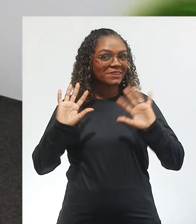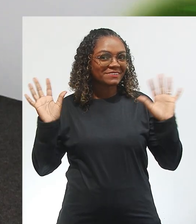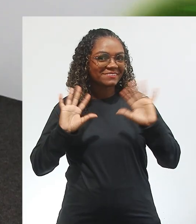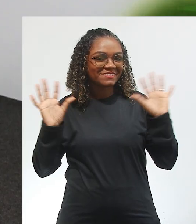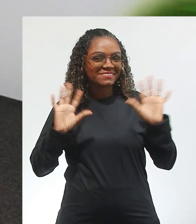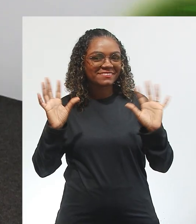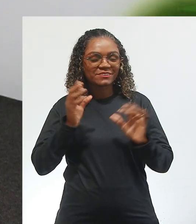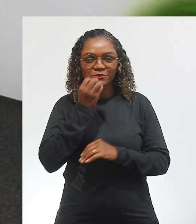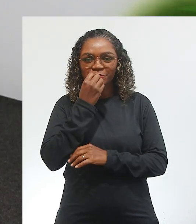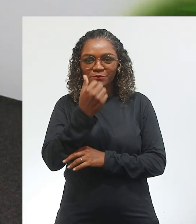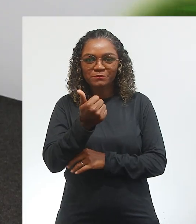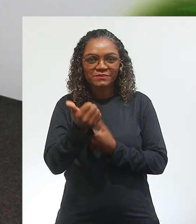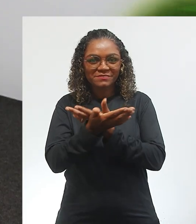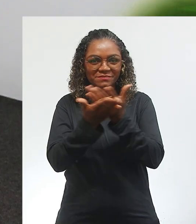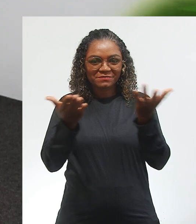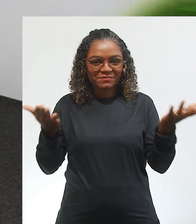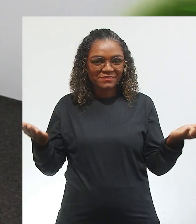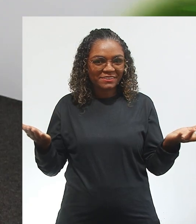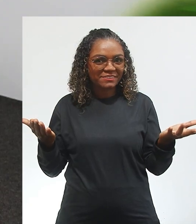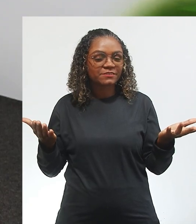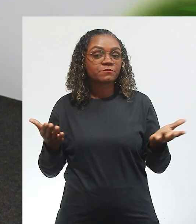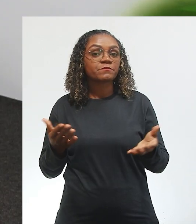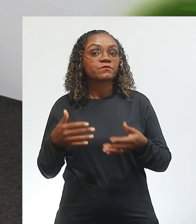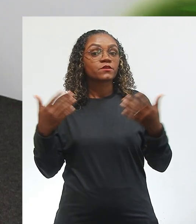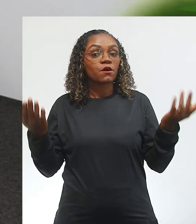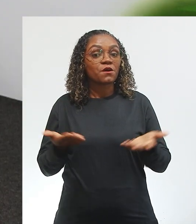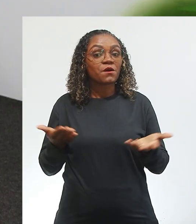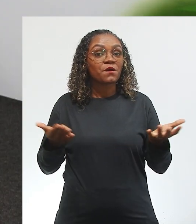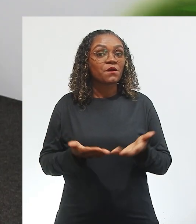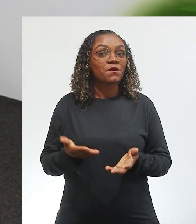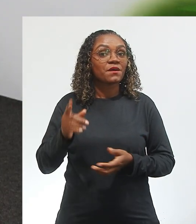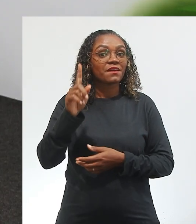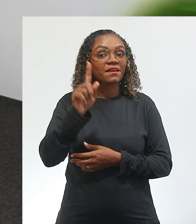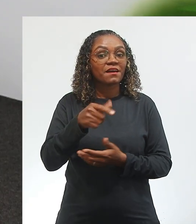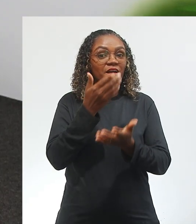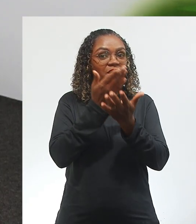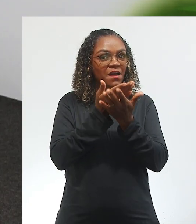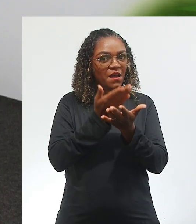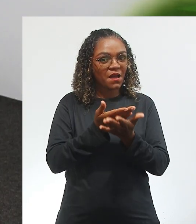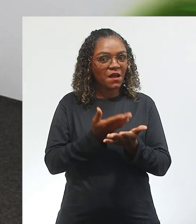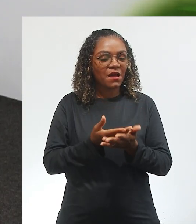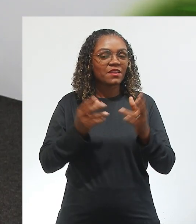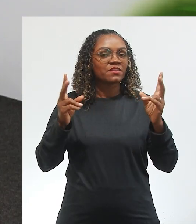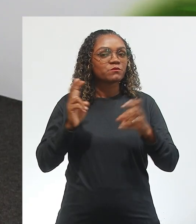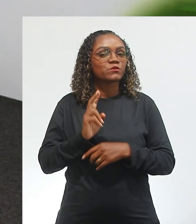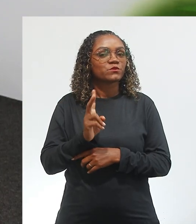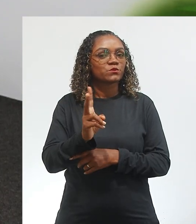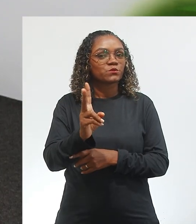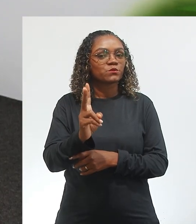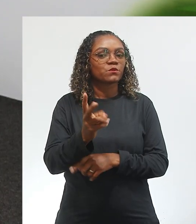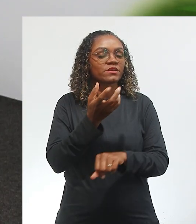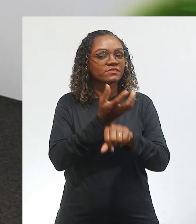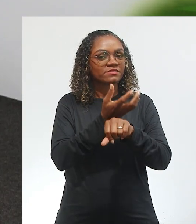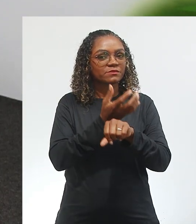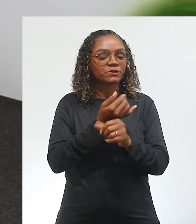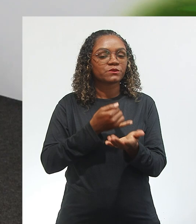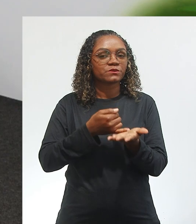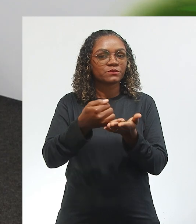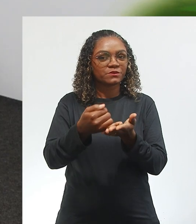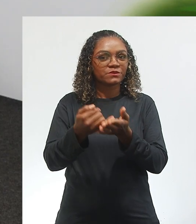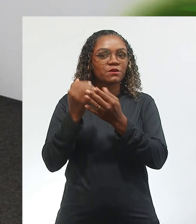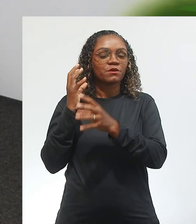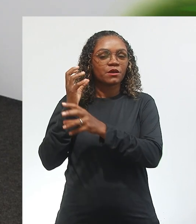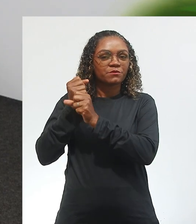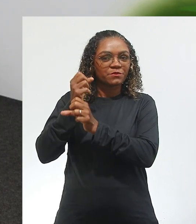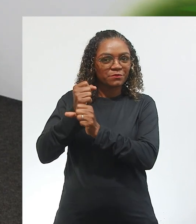Olá pessoas, tudo bem com vocês? Joinha? Chegamos aqui, a mais uma aula, vamos dar continuidade à disciplina de Introdução